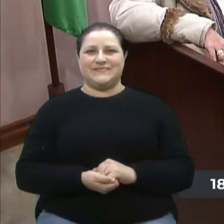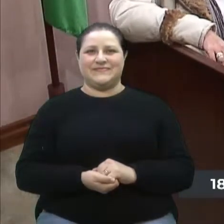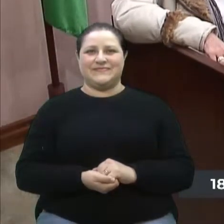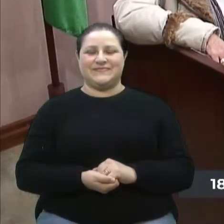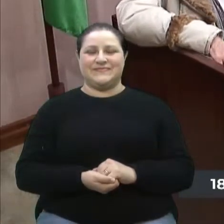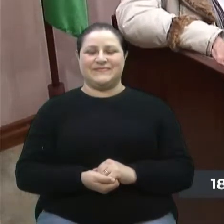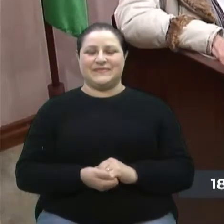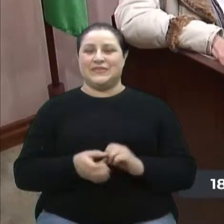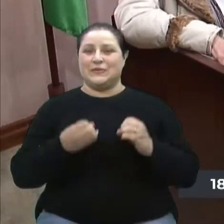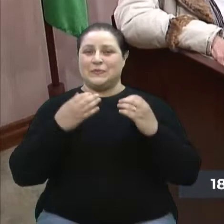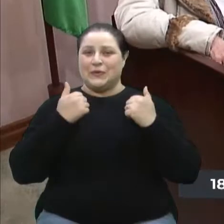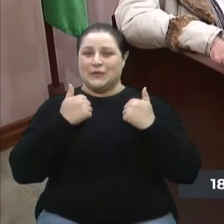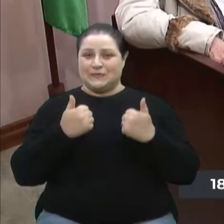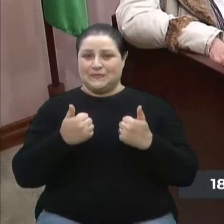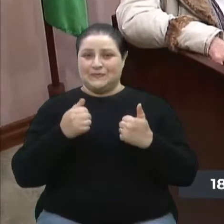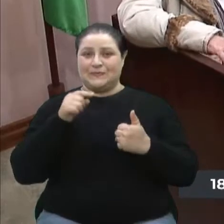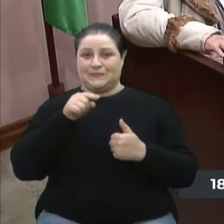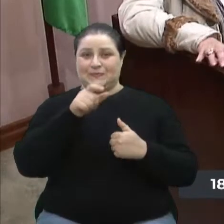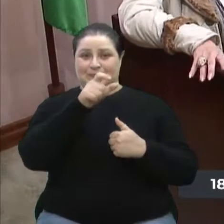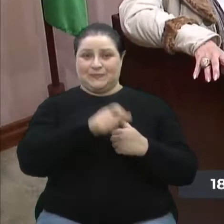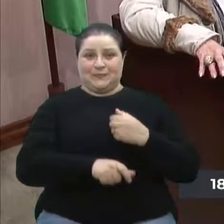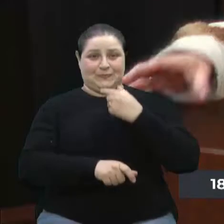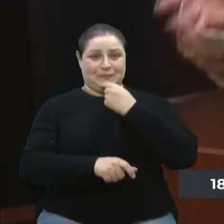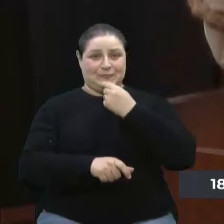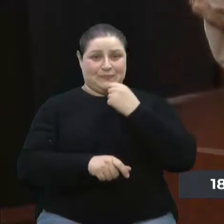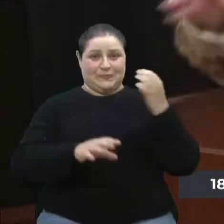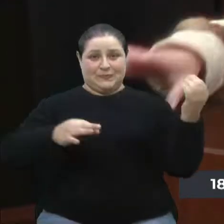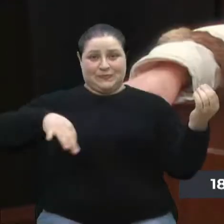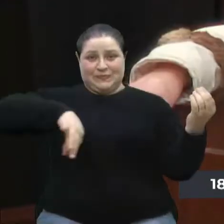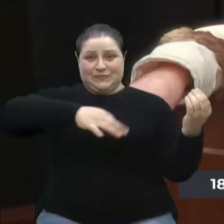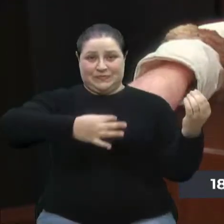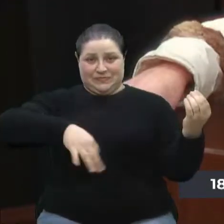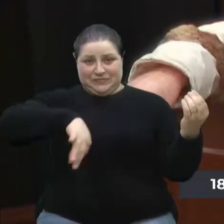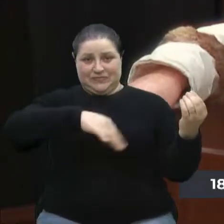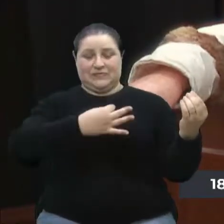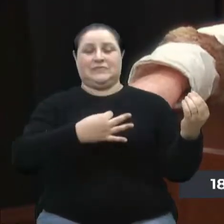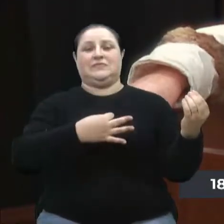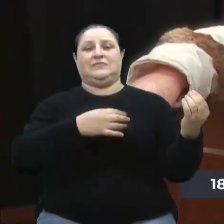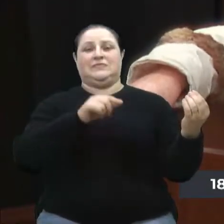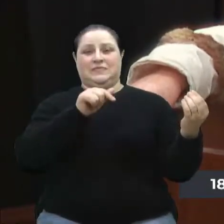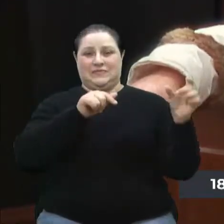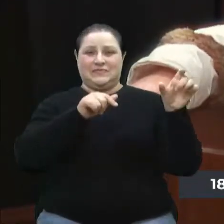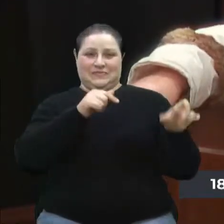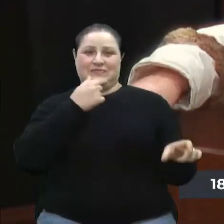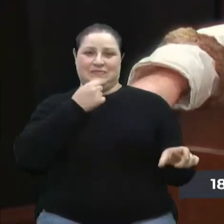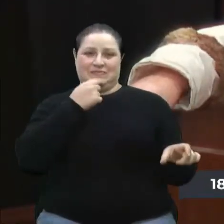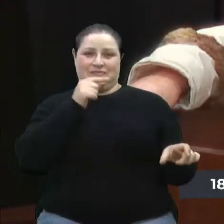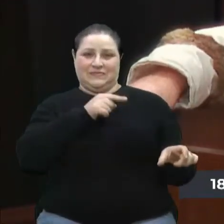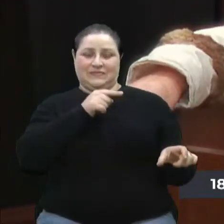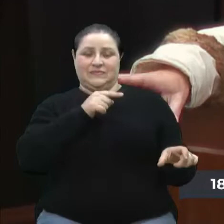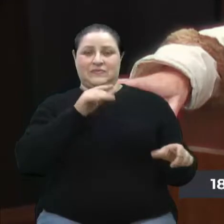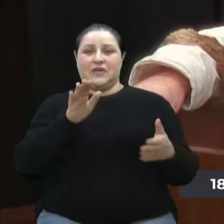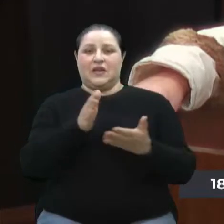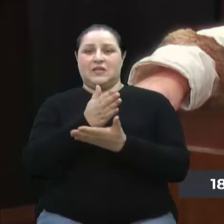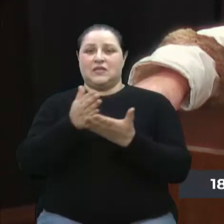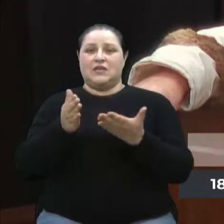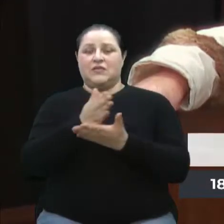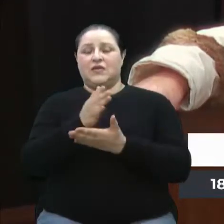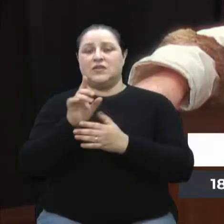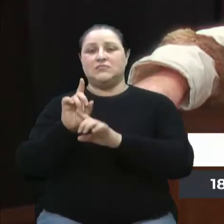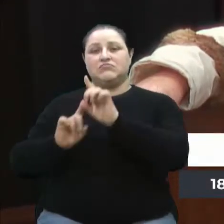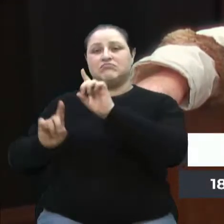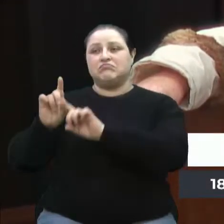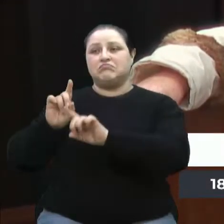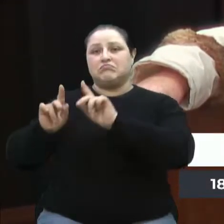Bom, esse menino que está tocando, que está no violino, talvez alguém